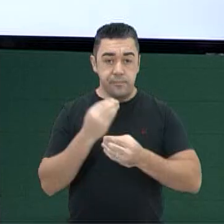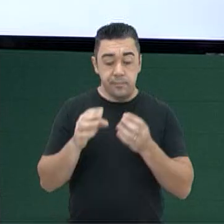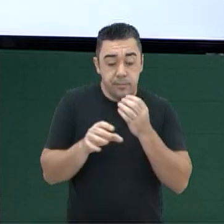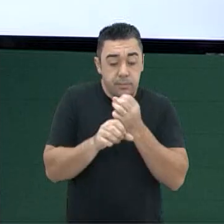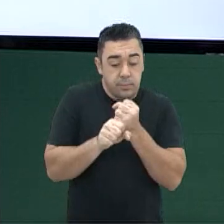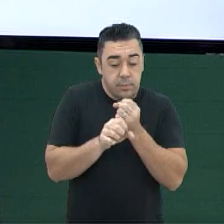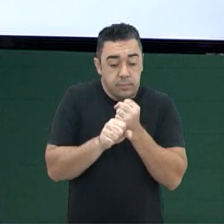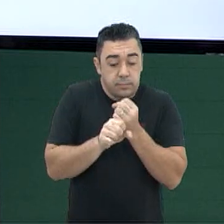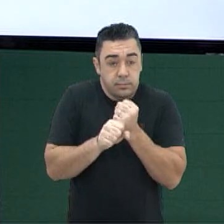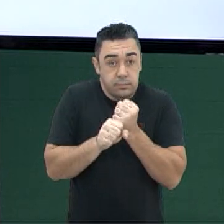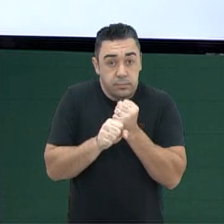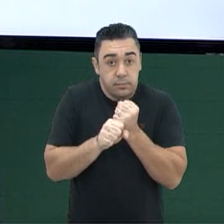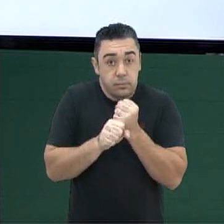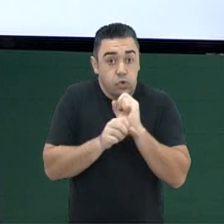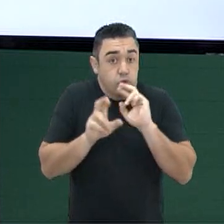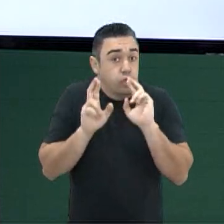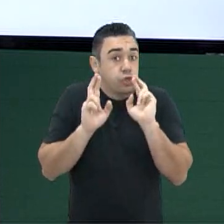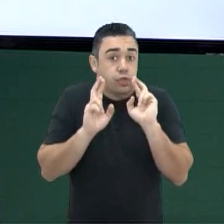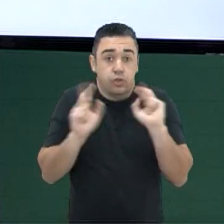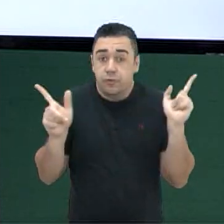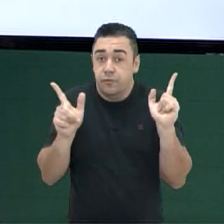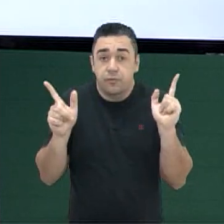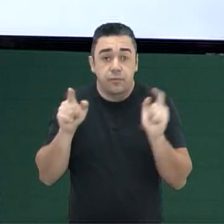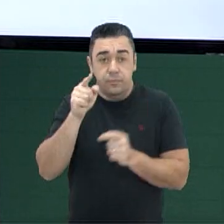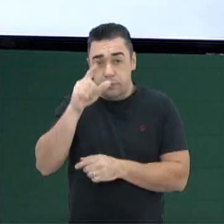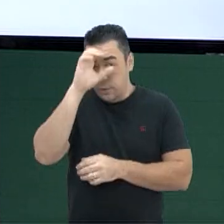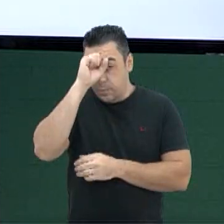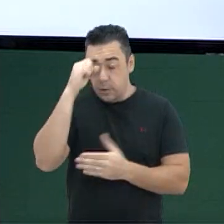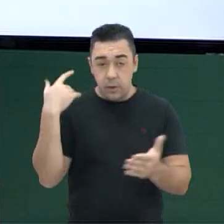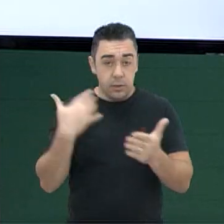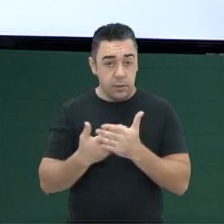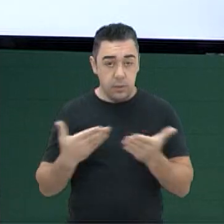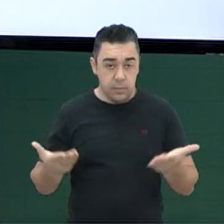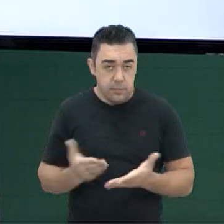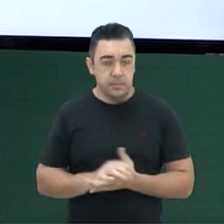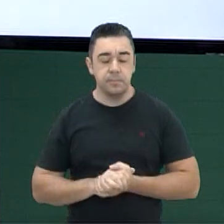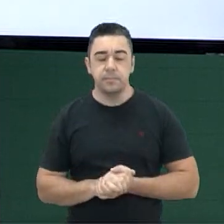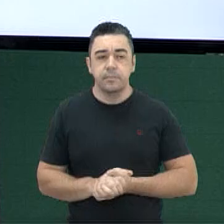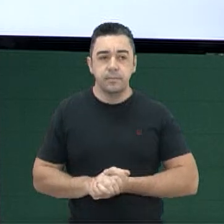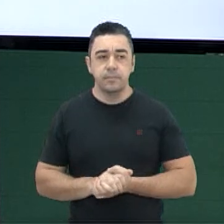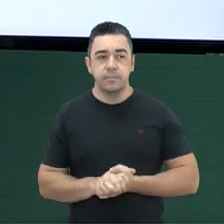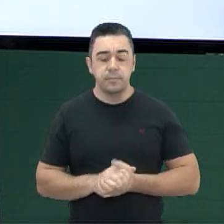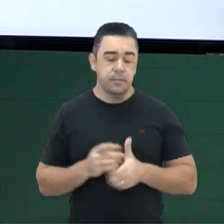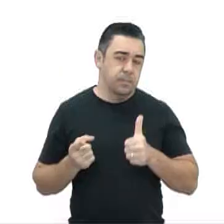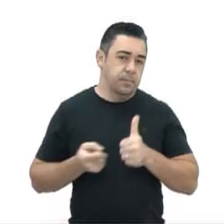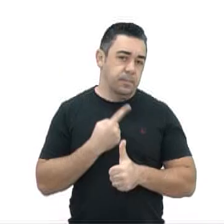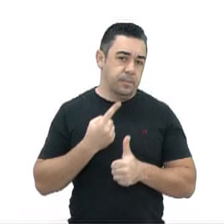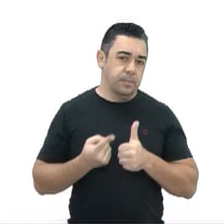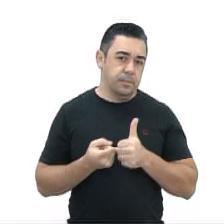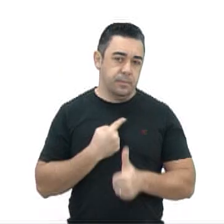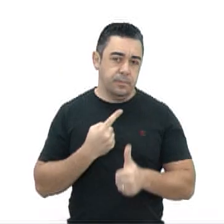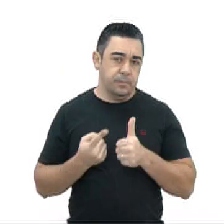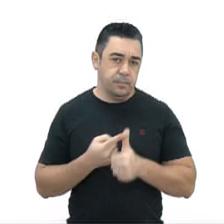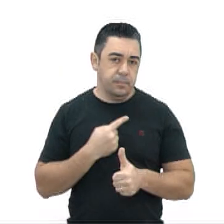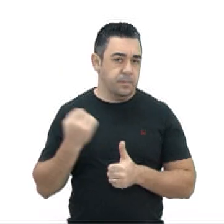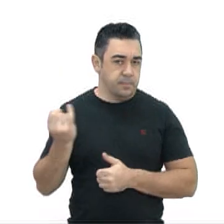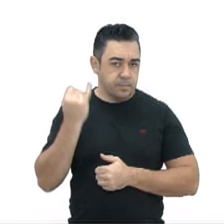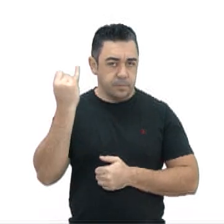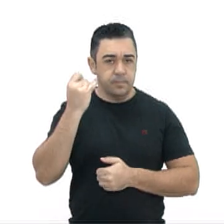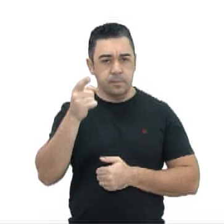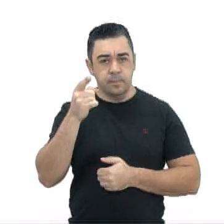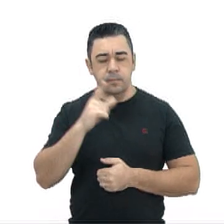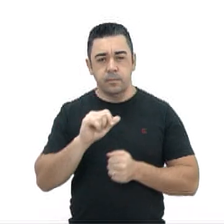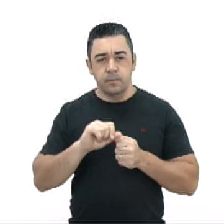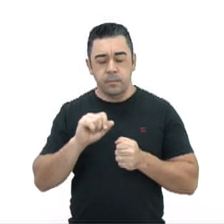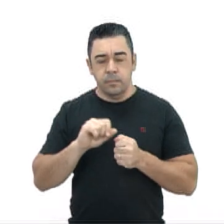quadrada de um jeito totalmente diferente do que você aprendeu até então, tá? Primeira coisa importante quando se faz o cálculo de uma